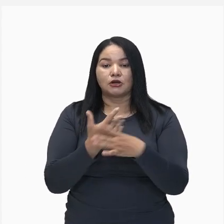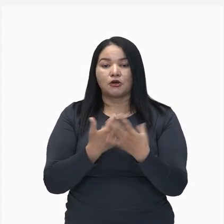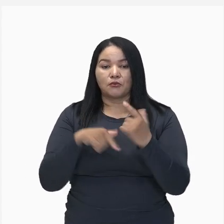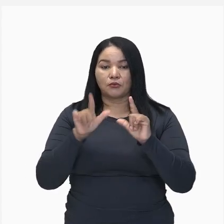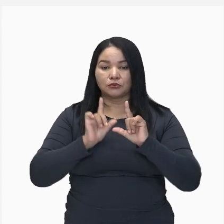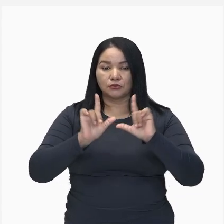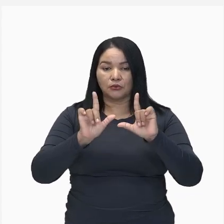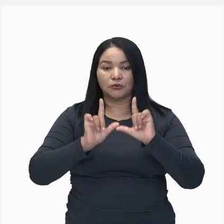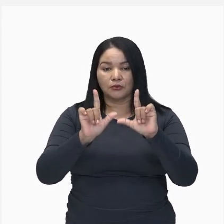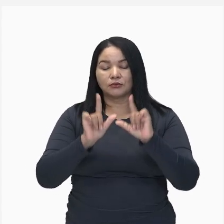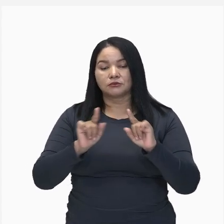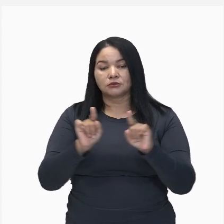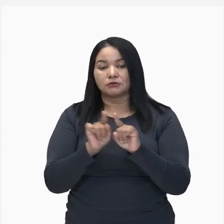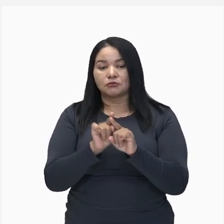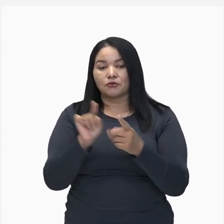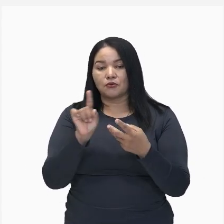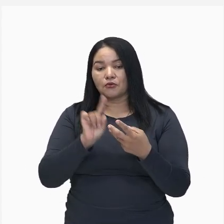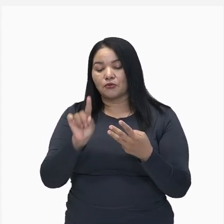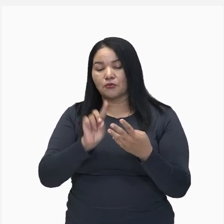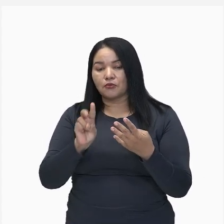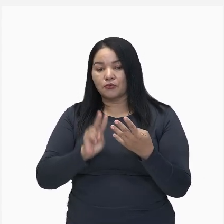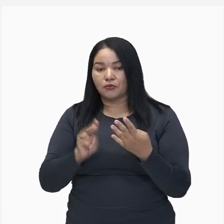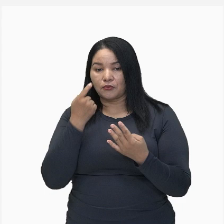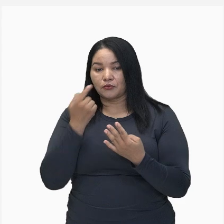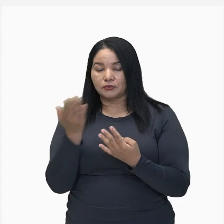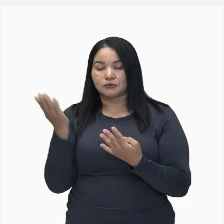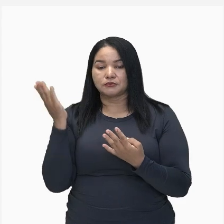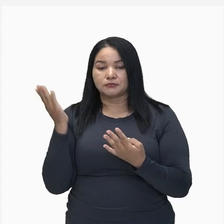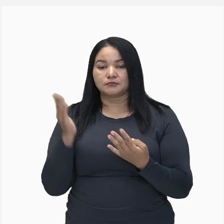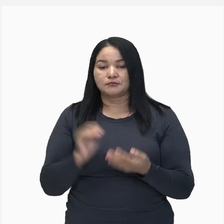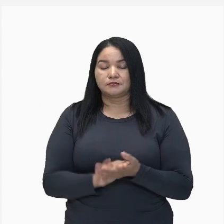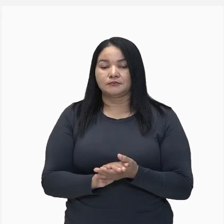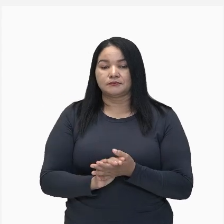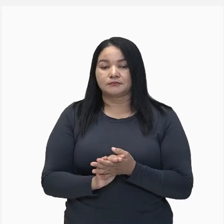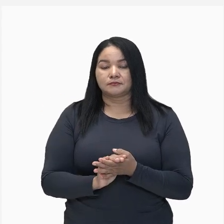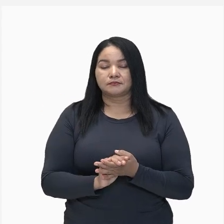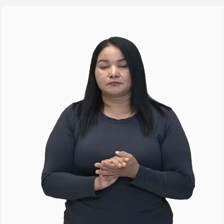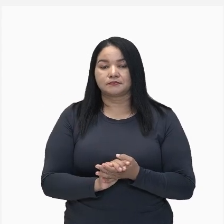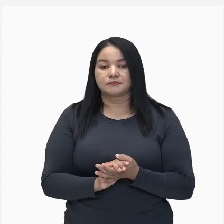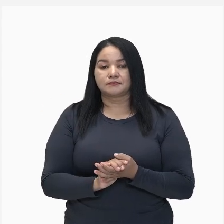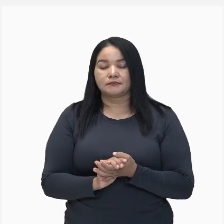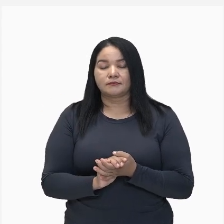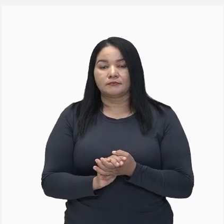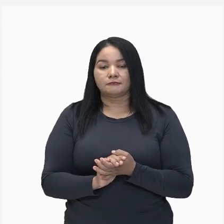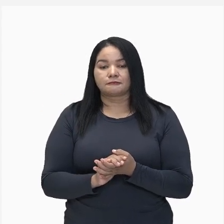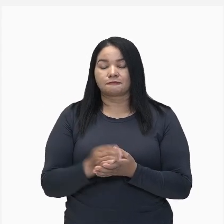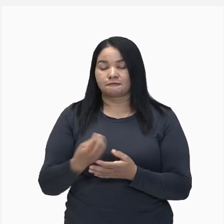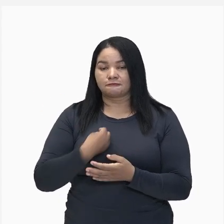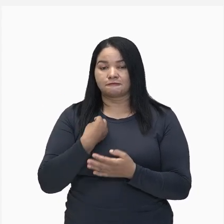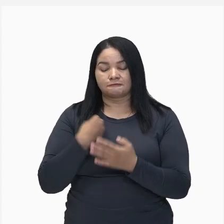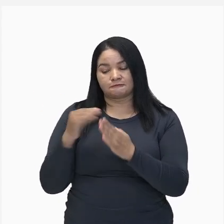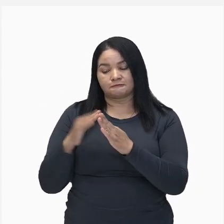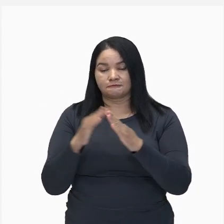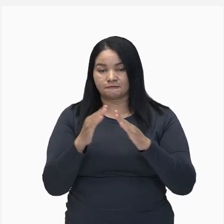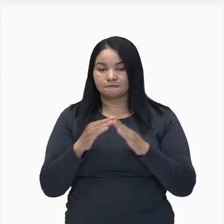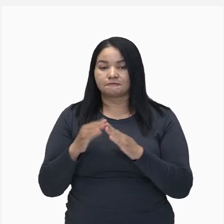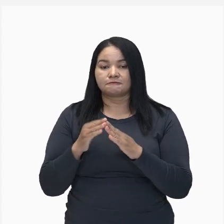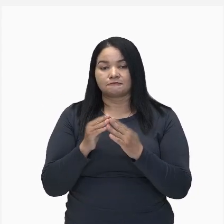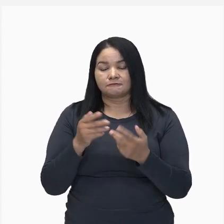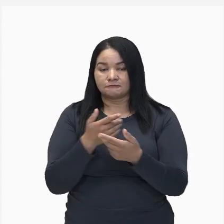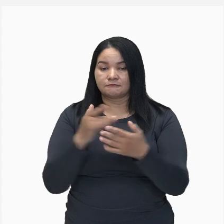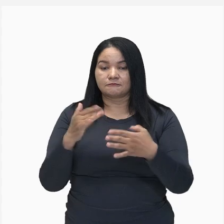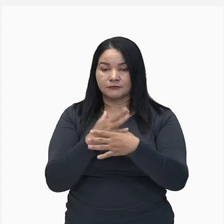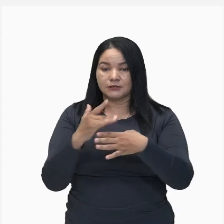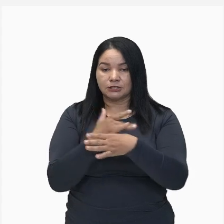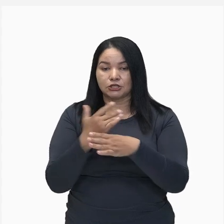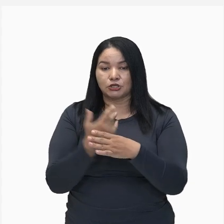Tóquio, Yokohama, Osaka, Nagoya e Fukuoka, tá? Então, Fukuoka,